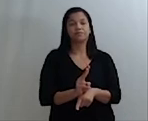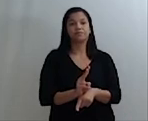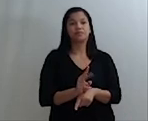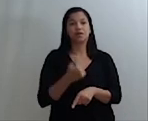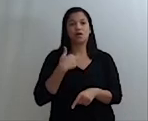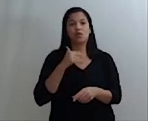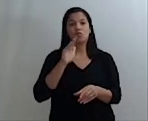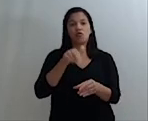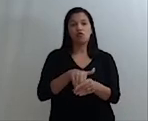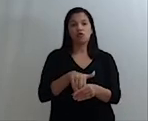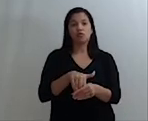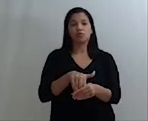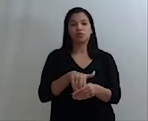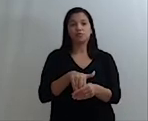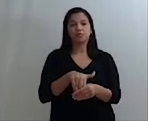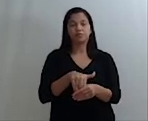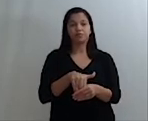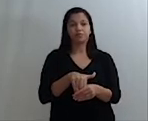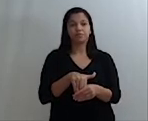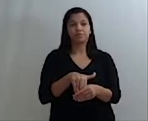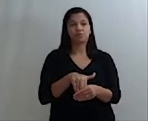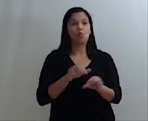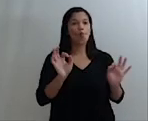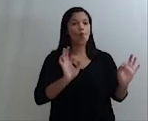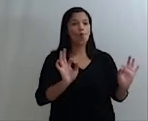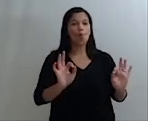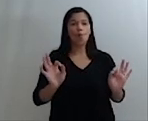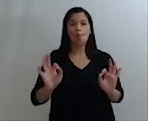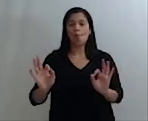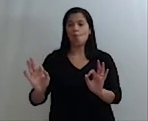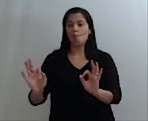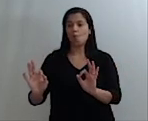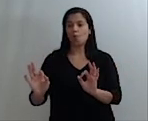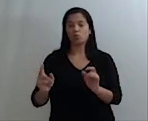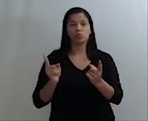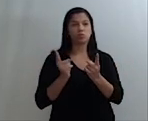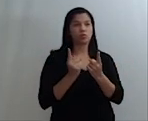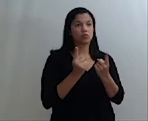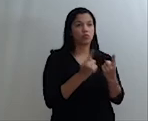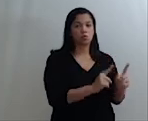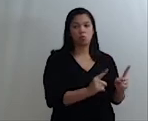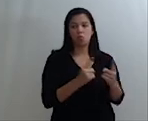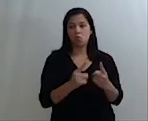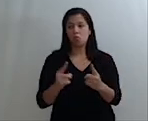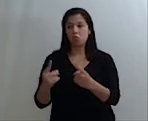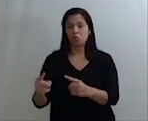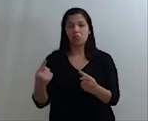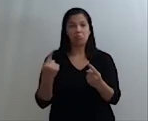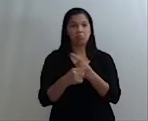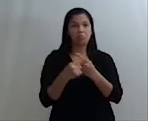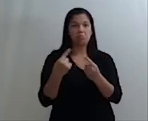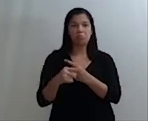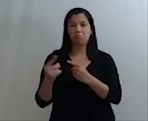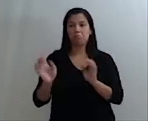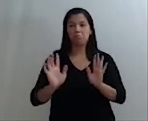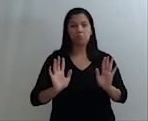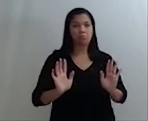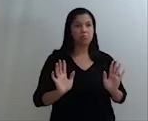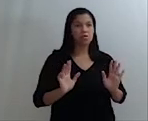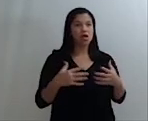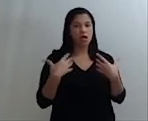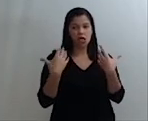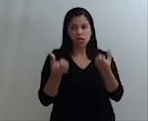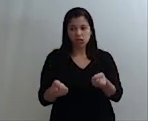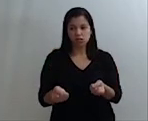não há manifestações contrárias pergunto se o Dr Augusto fica satisfeito